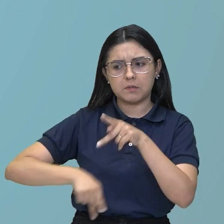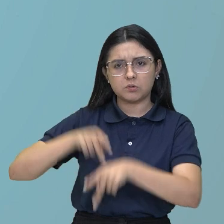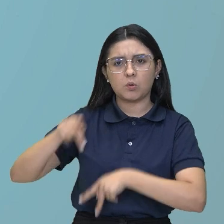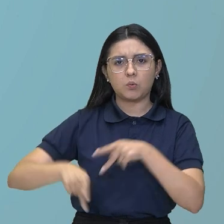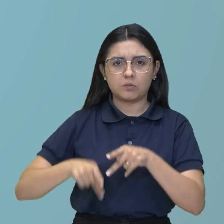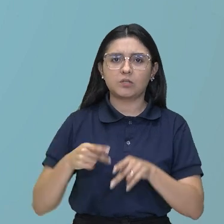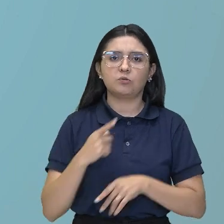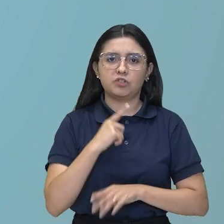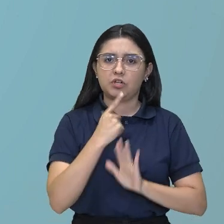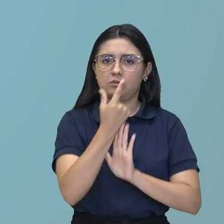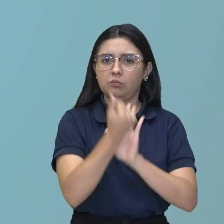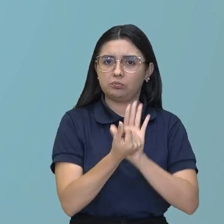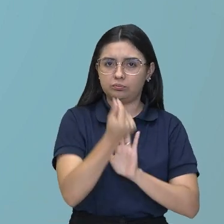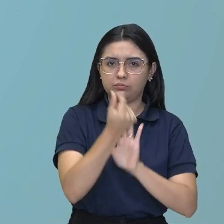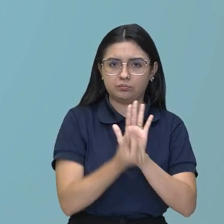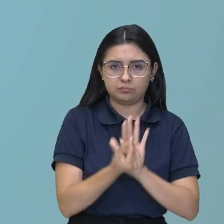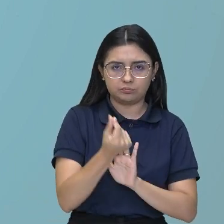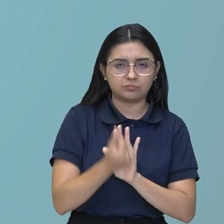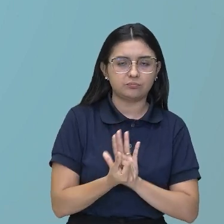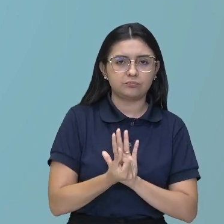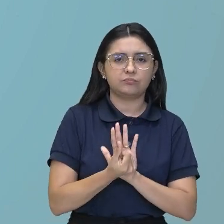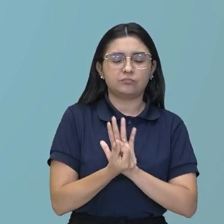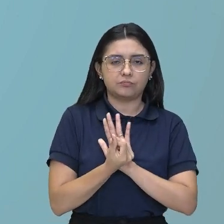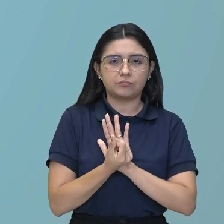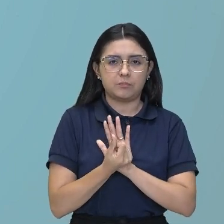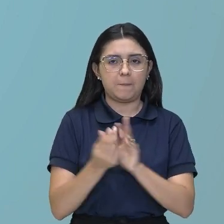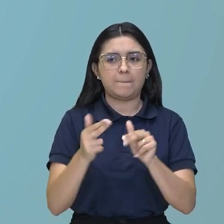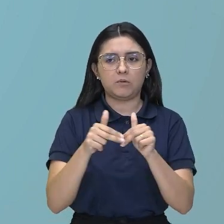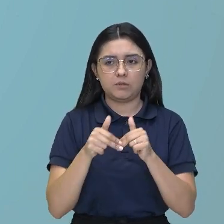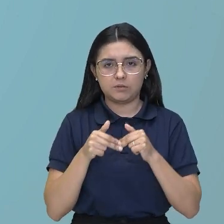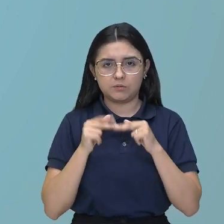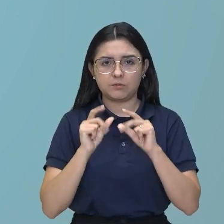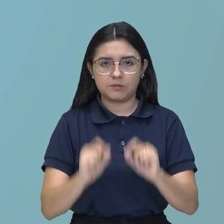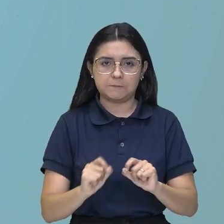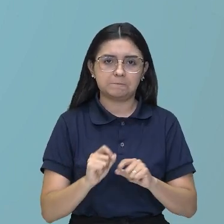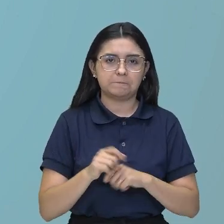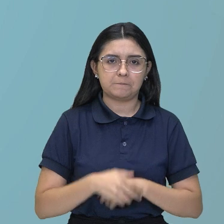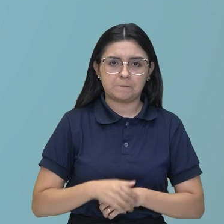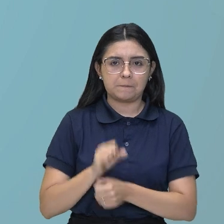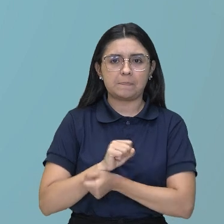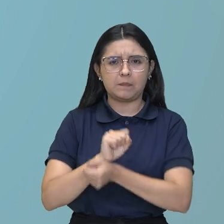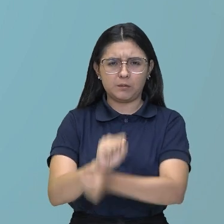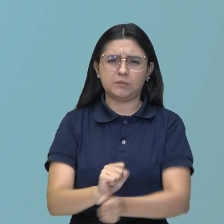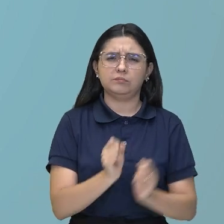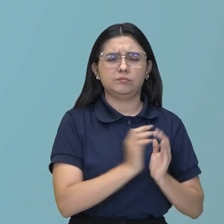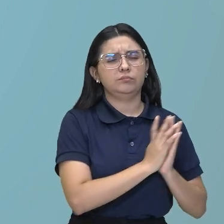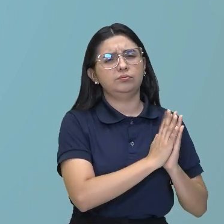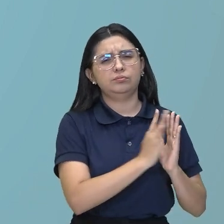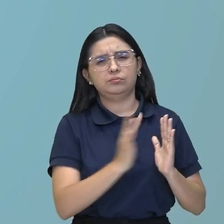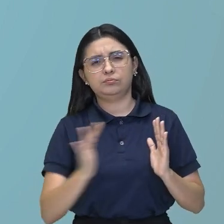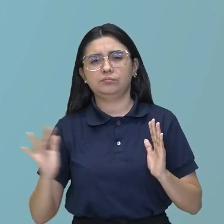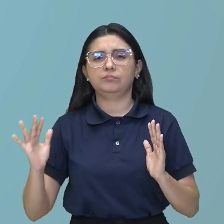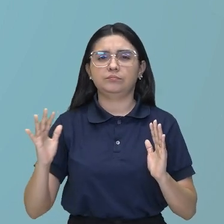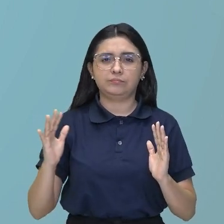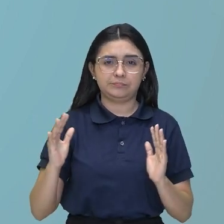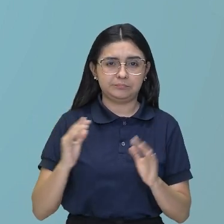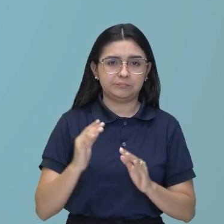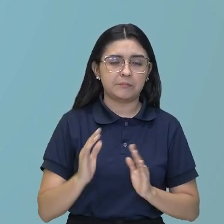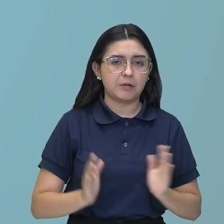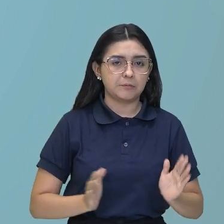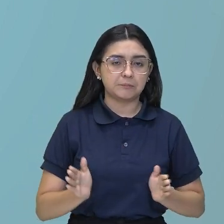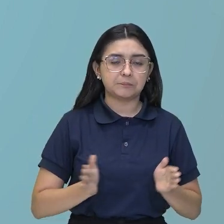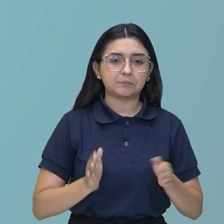Então, é por isso que foi feita aí a escravidão e ela perpetuou por tanto tempo. A